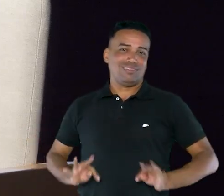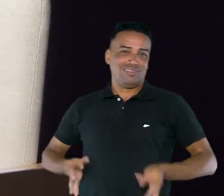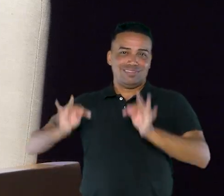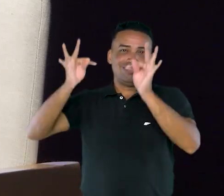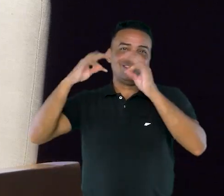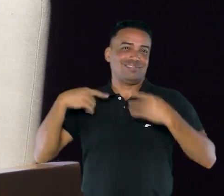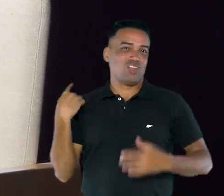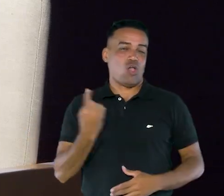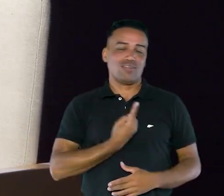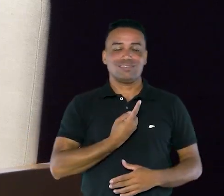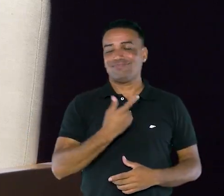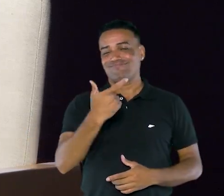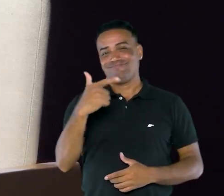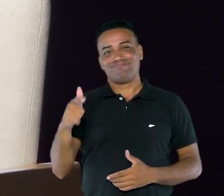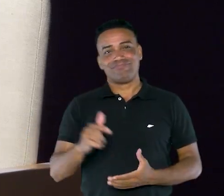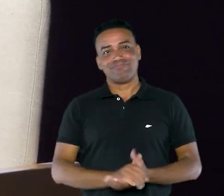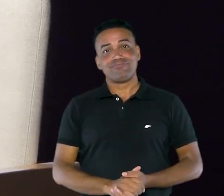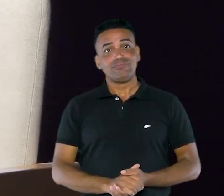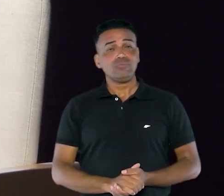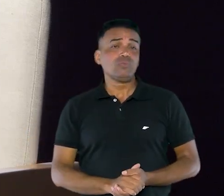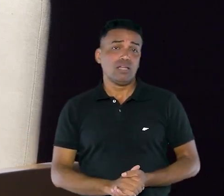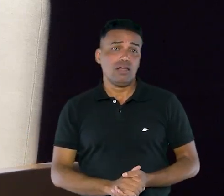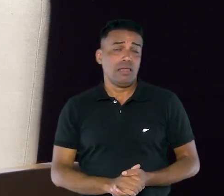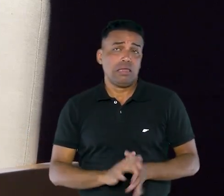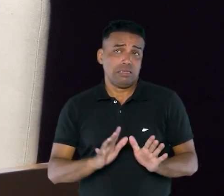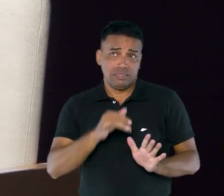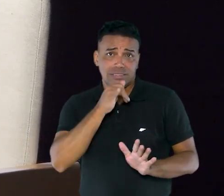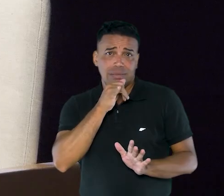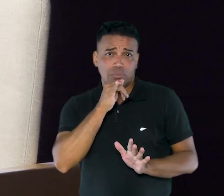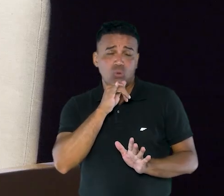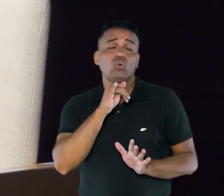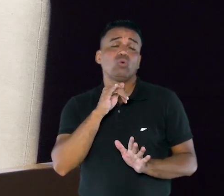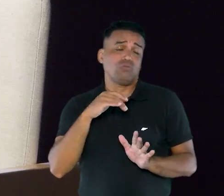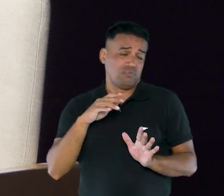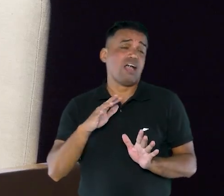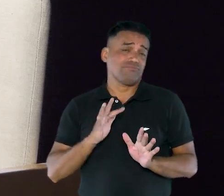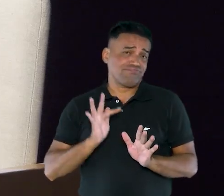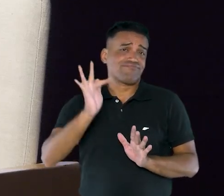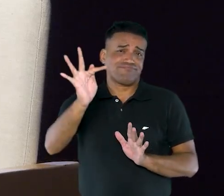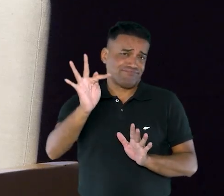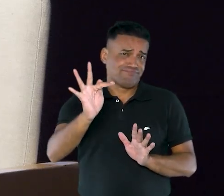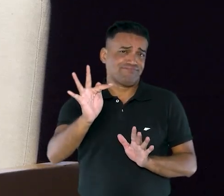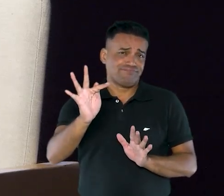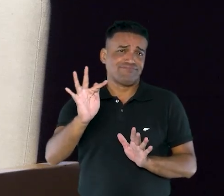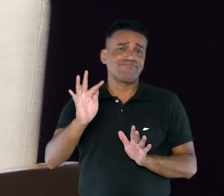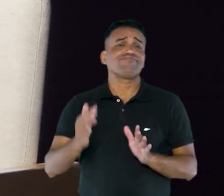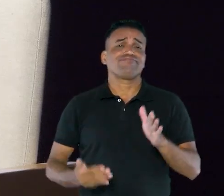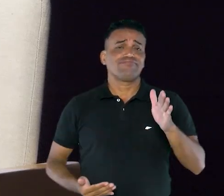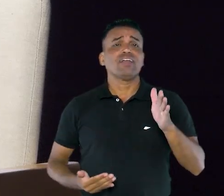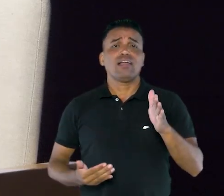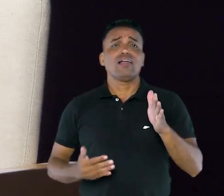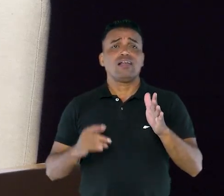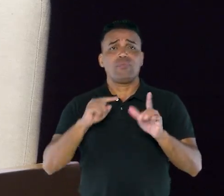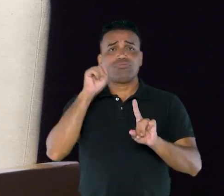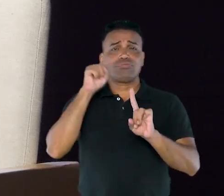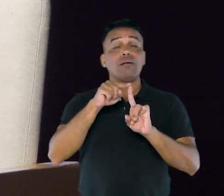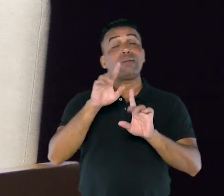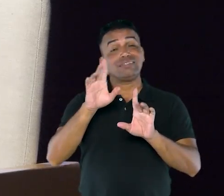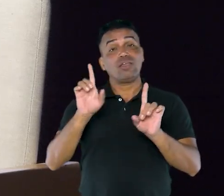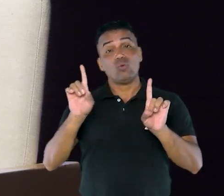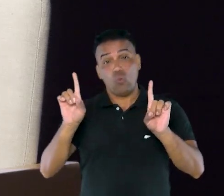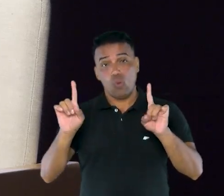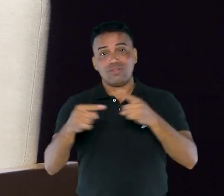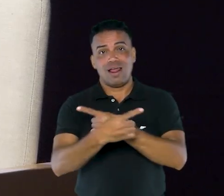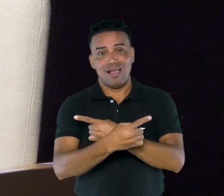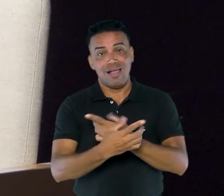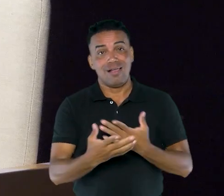Então, a gente não precisa, mas a gente vai chegar, sim. E aí eu acho que a gente tem o reverso da